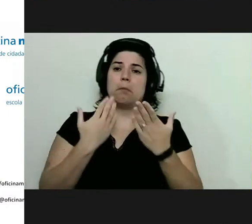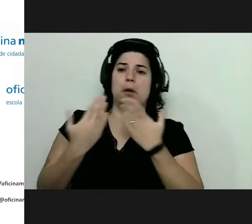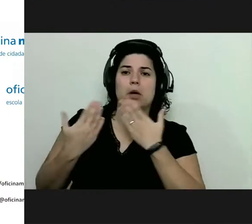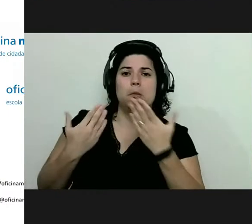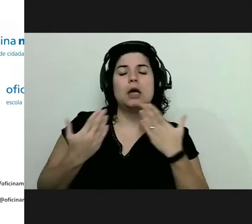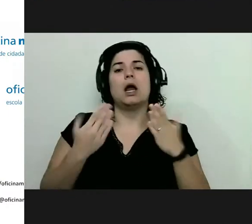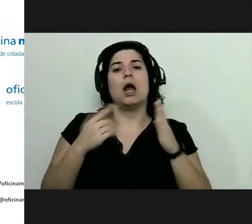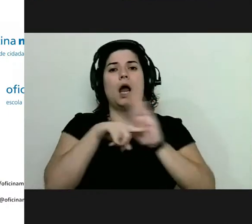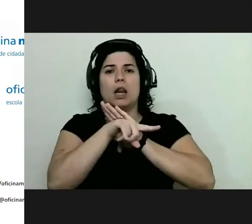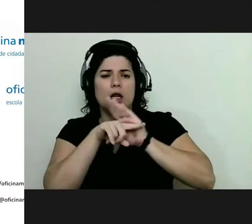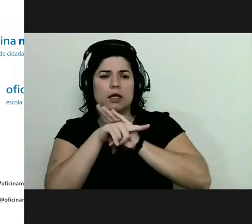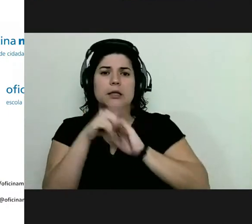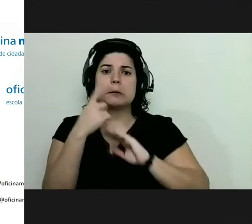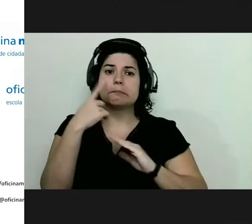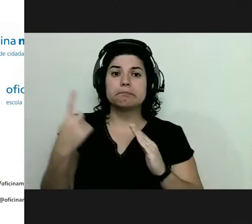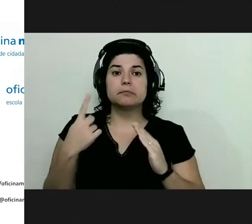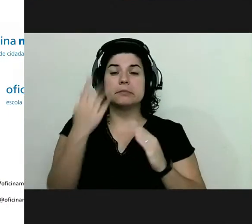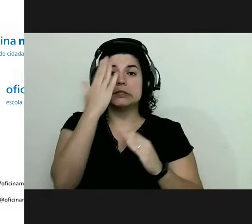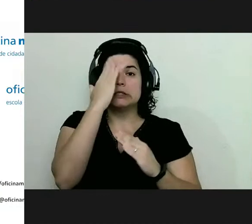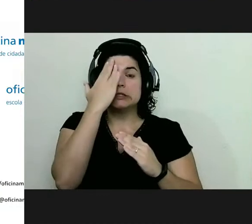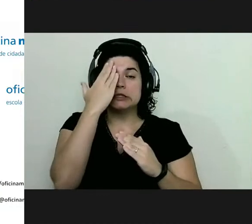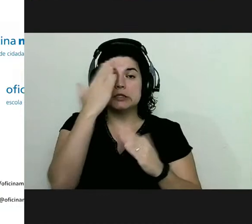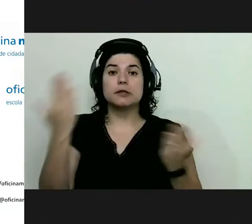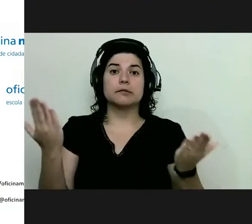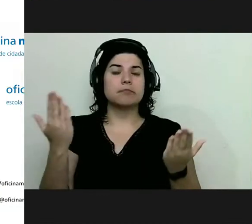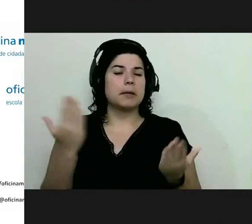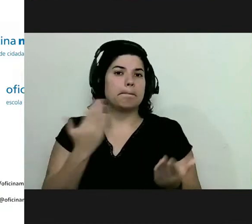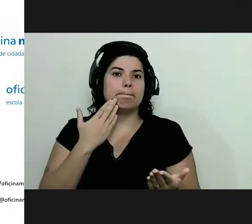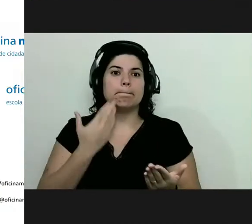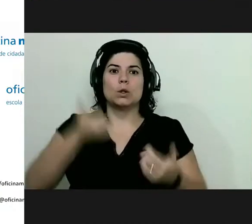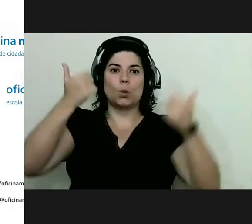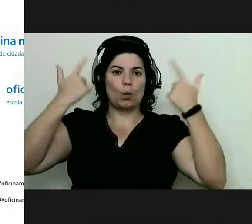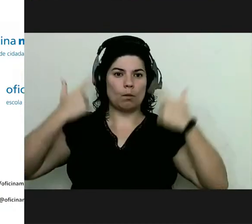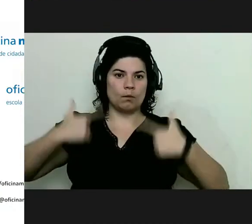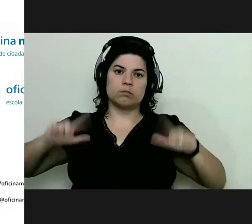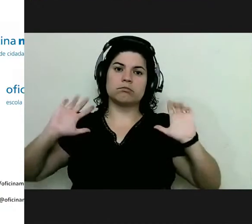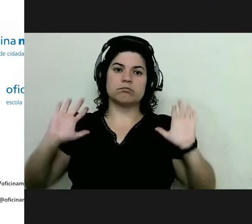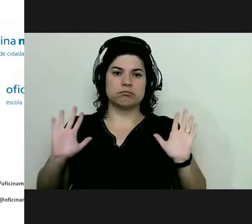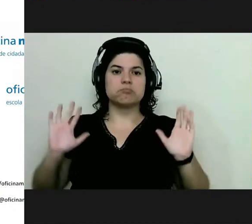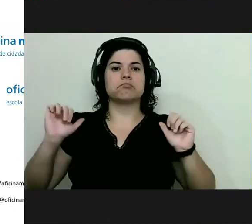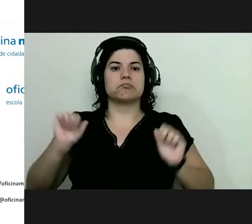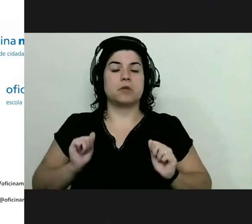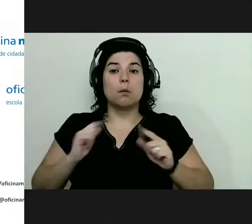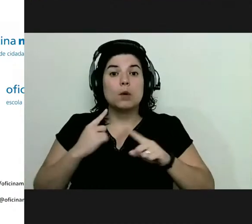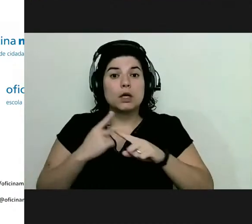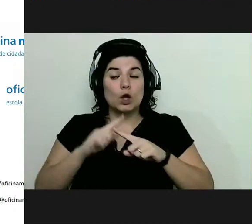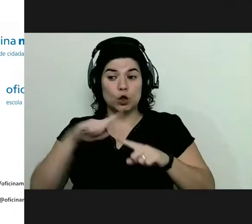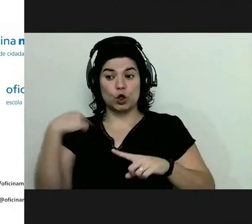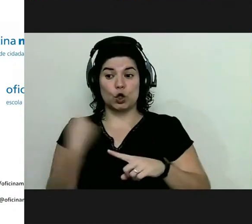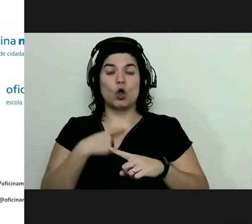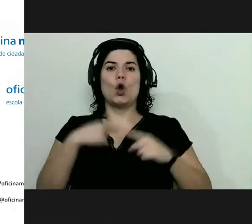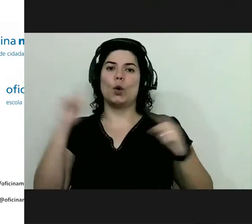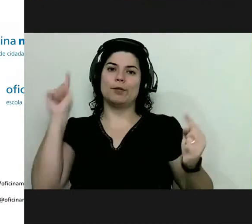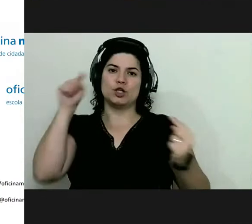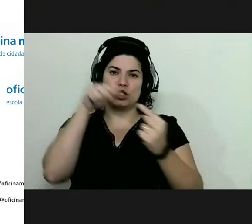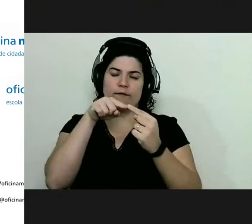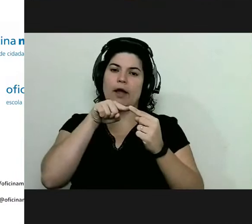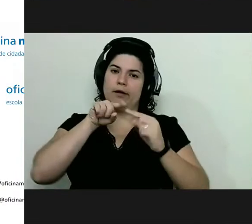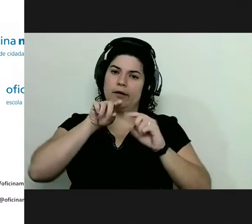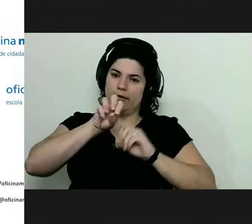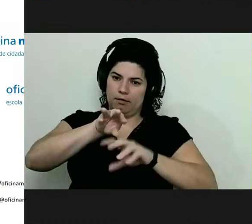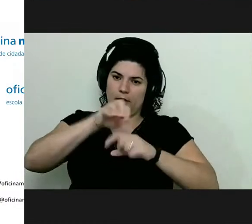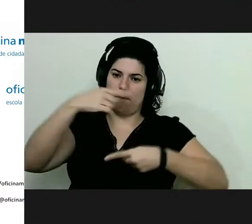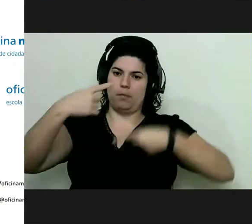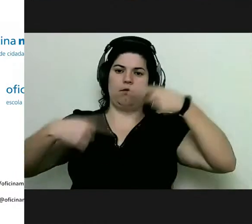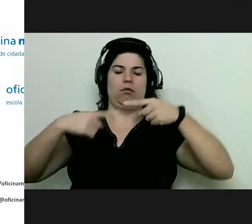a gente Analisa né mas sempre tentando fazer isso com a maior extensão possível né porque a nossa ideia aqui é politizar as pessoas e não